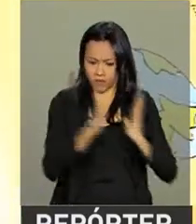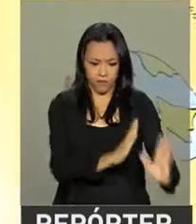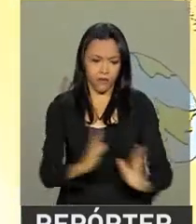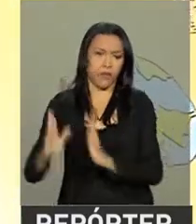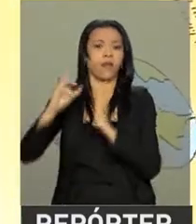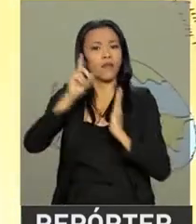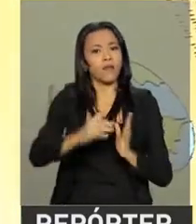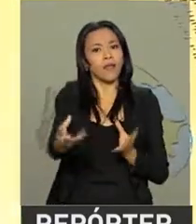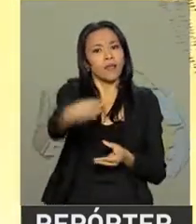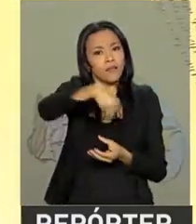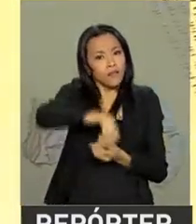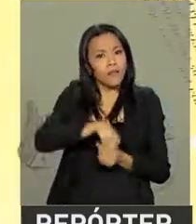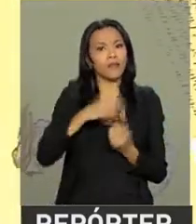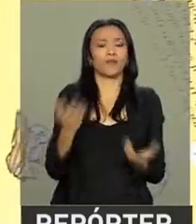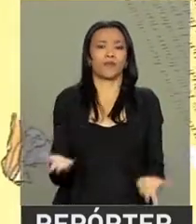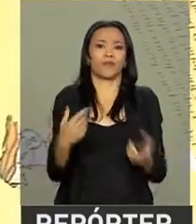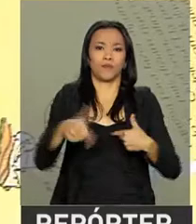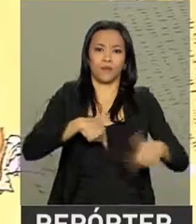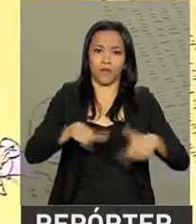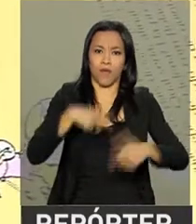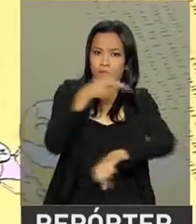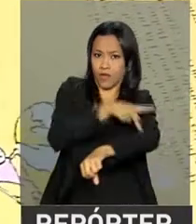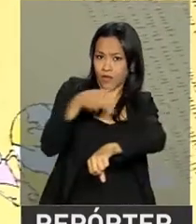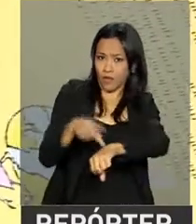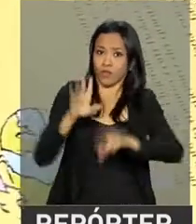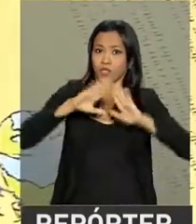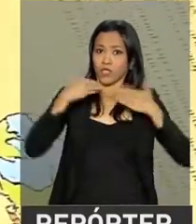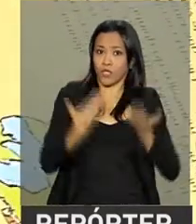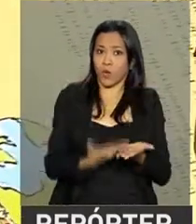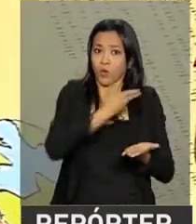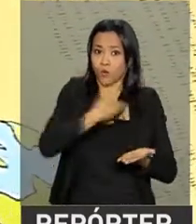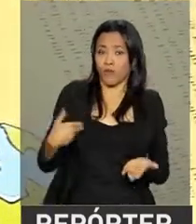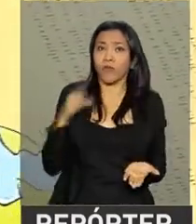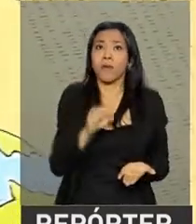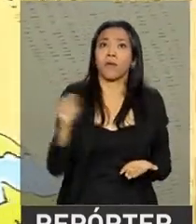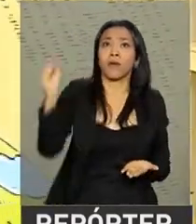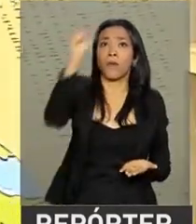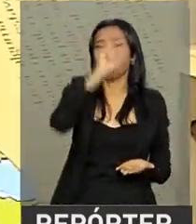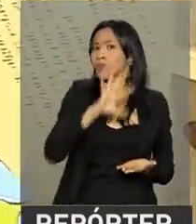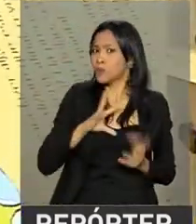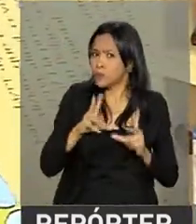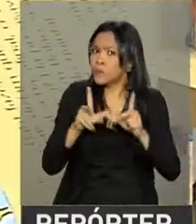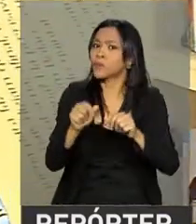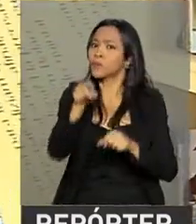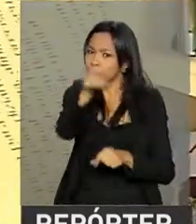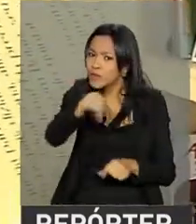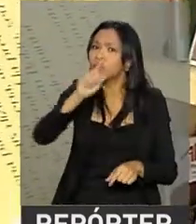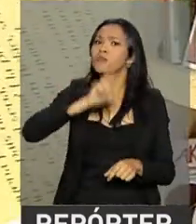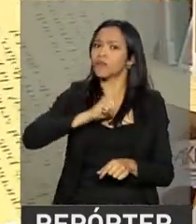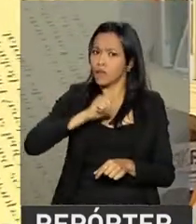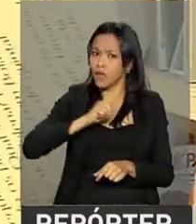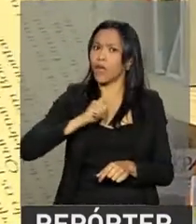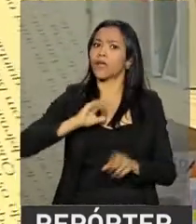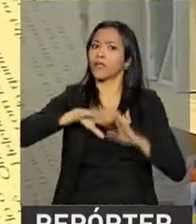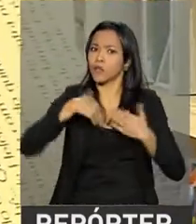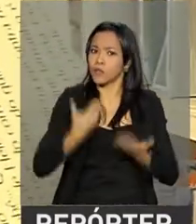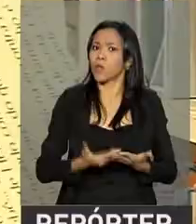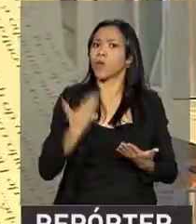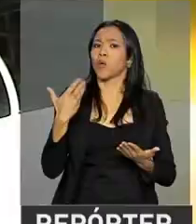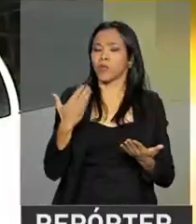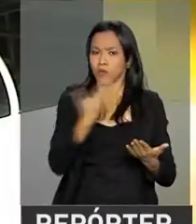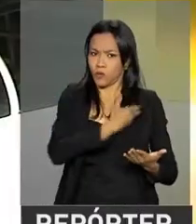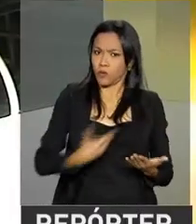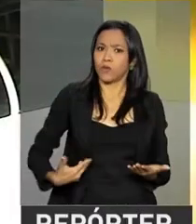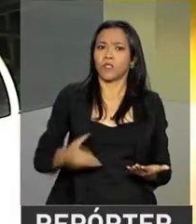Material Didático. E é graças a esse programa que todo esse acervo está presente nas bibliotecas das escolas públicas do Brasil